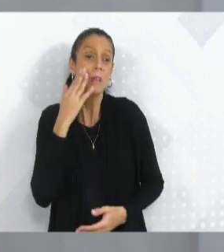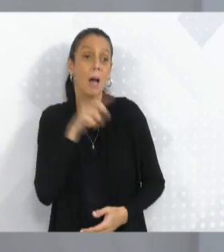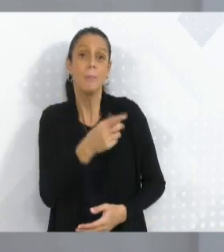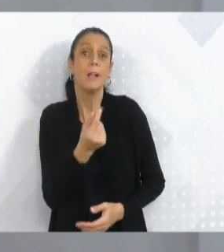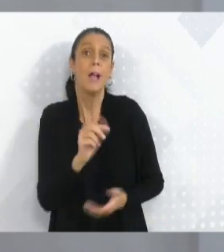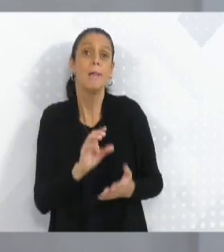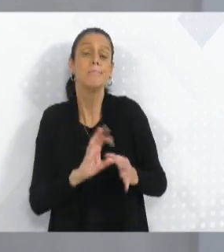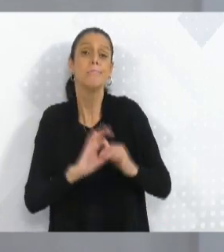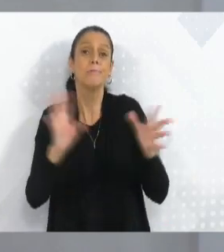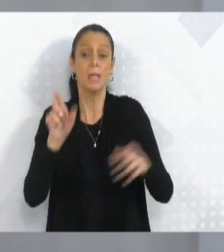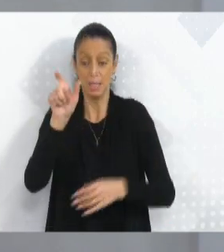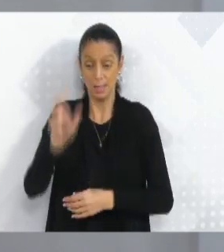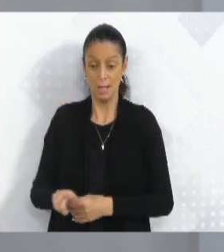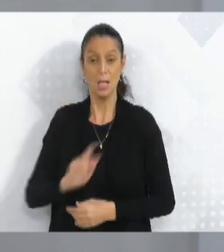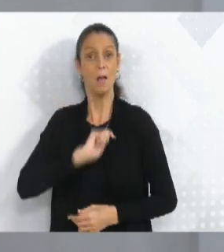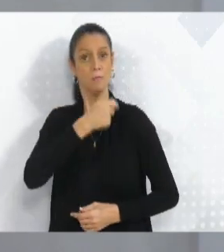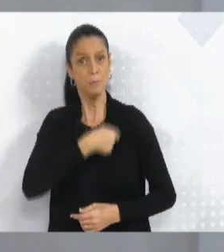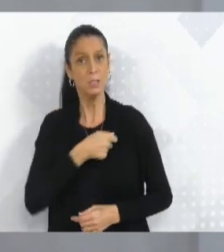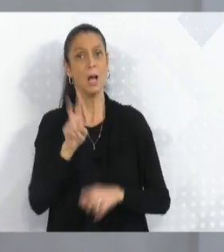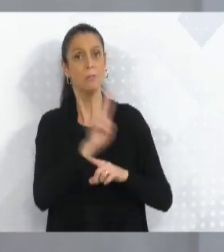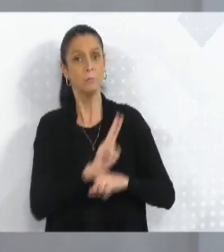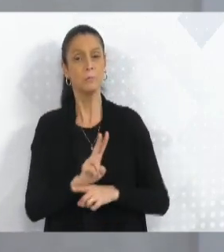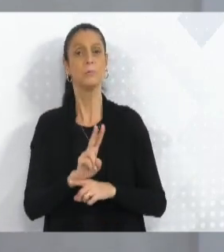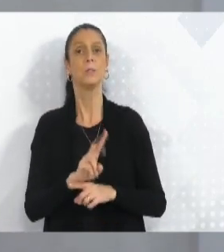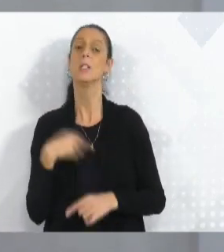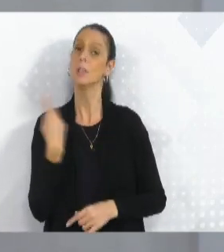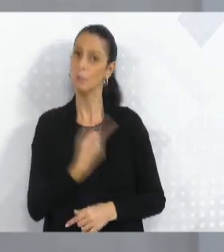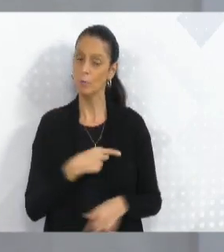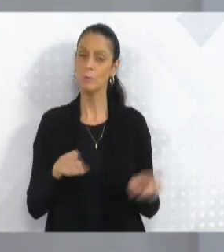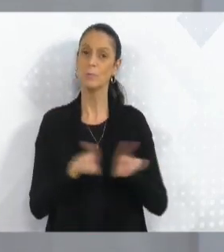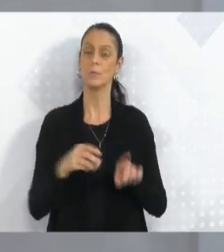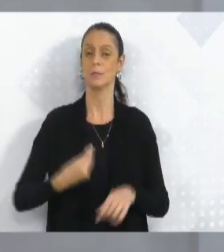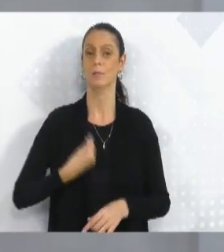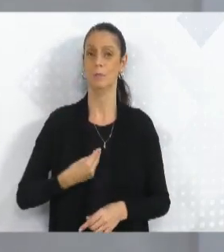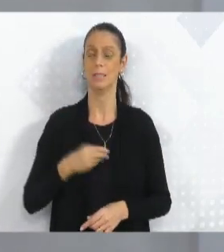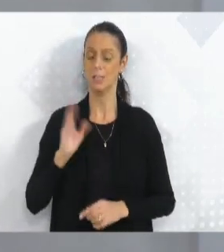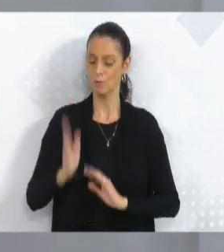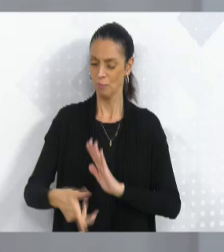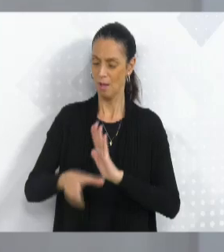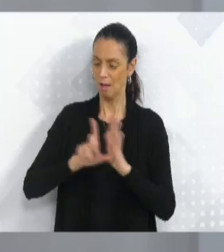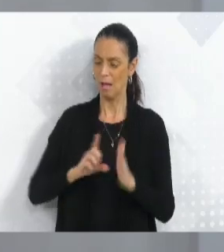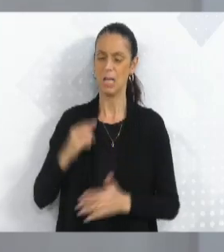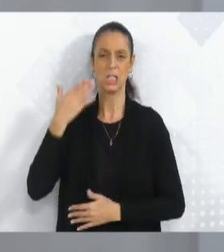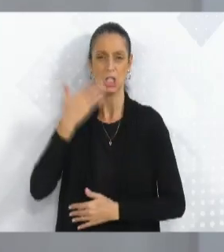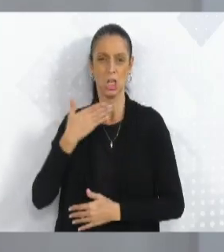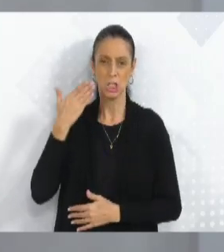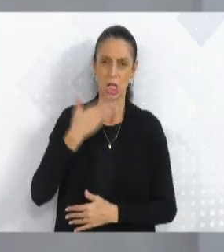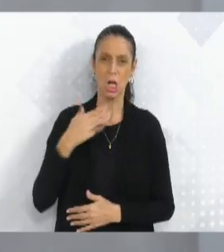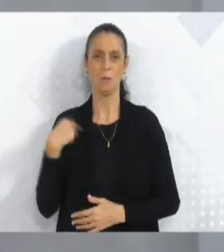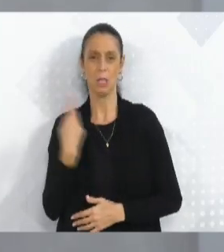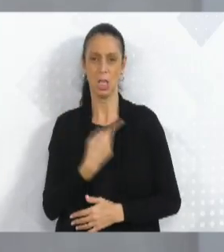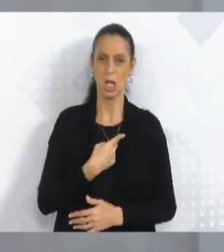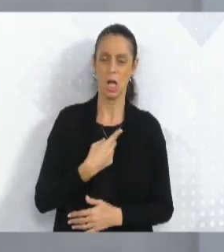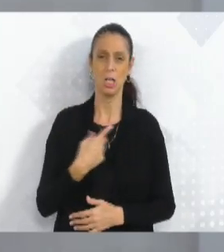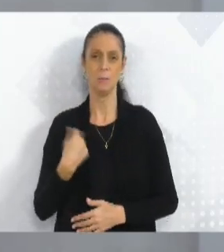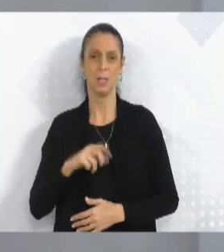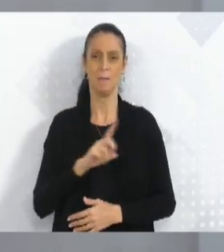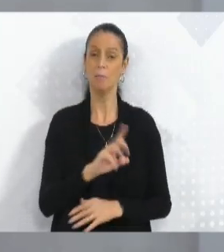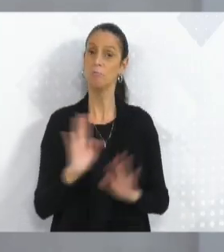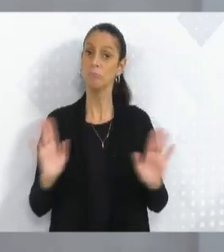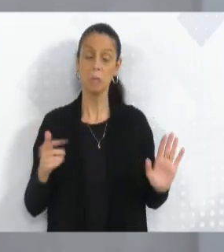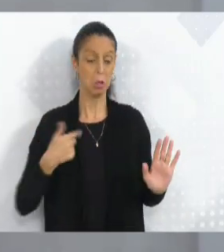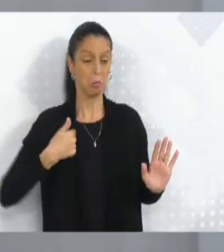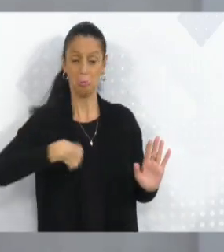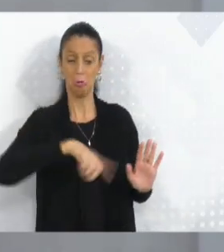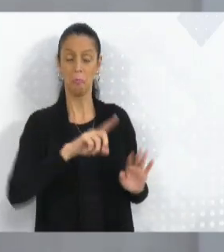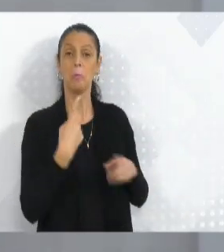é obrigado porque não fiscal e nós independente desse discurso que você falou que deveriam estar lá não tem o áudio não eu não fui lá porque